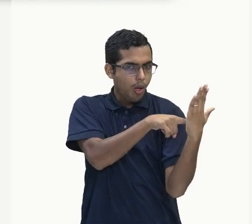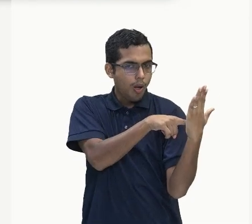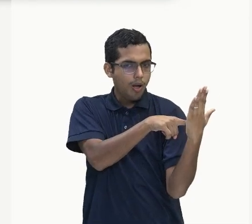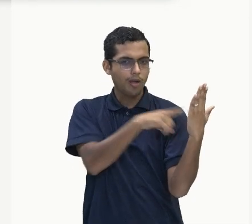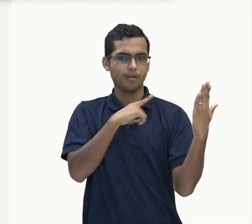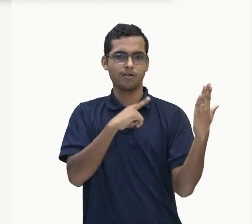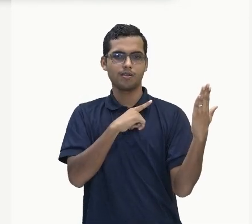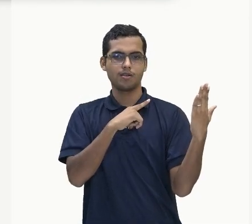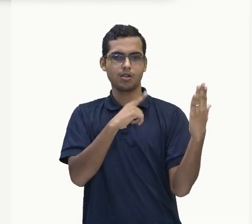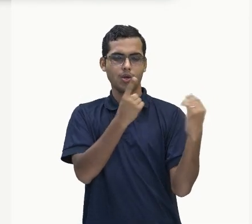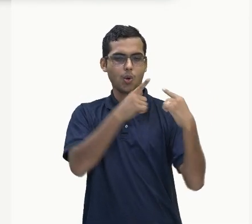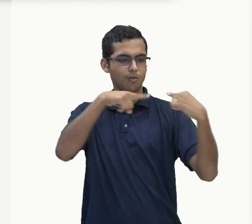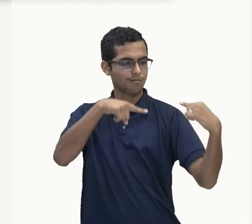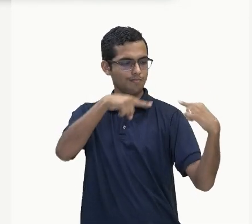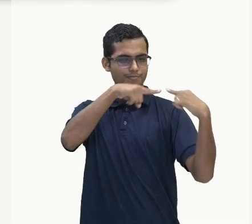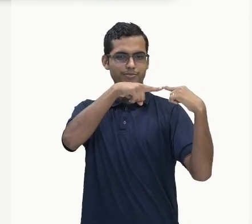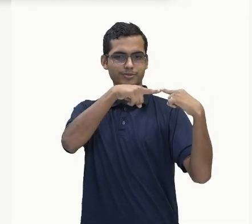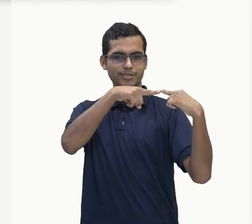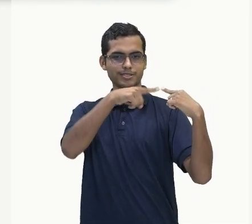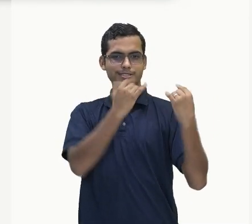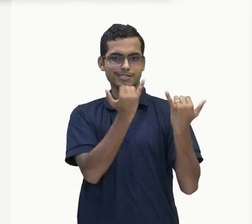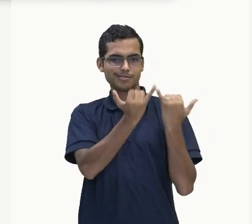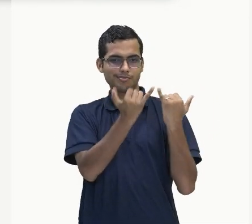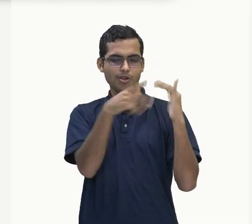a imagem da mão da pessoa seja refletida.